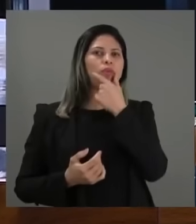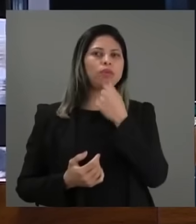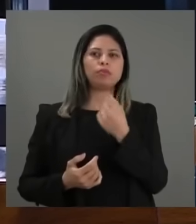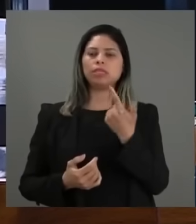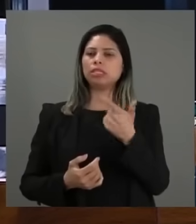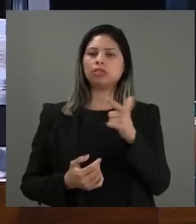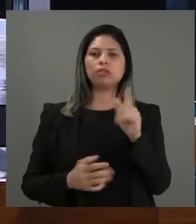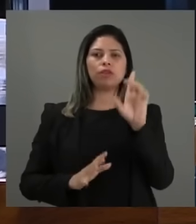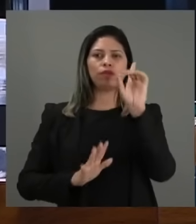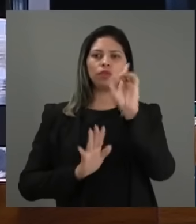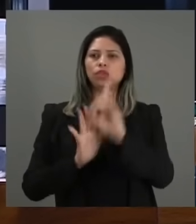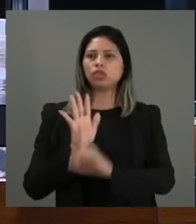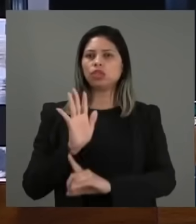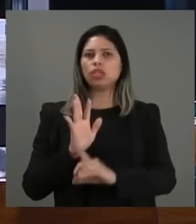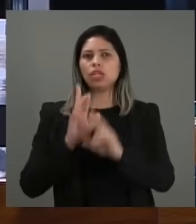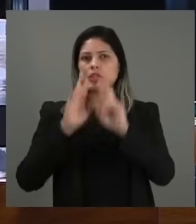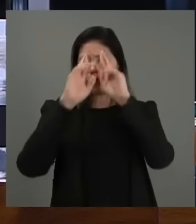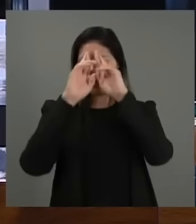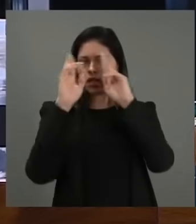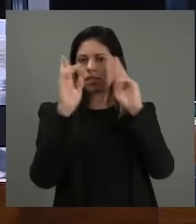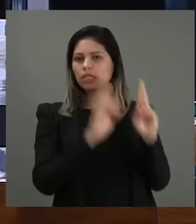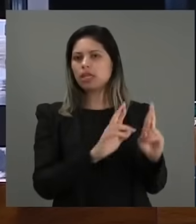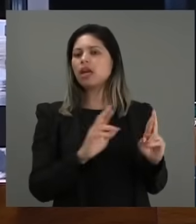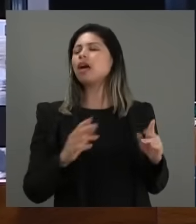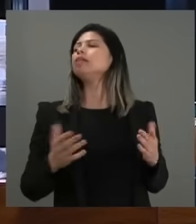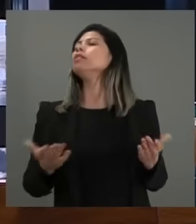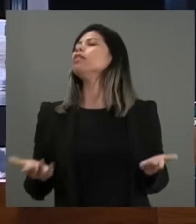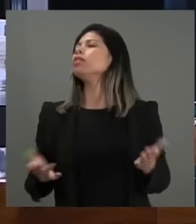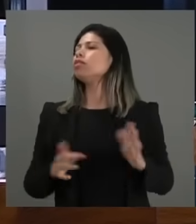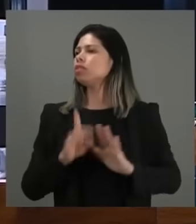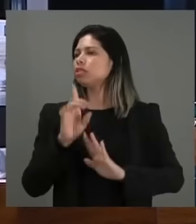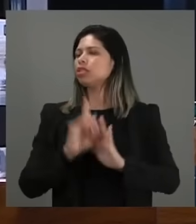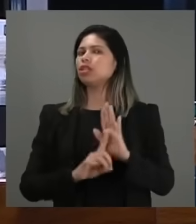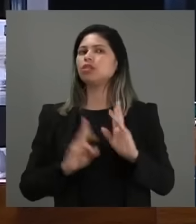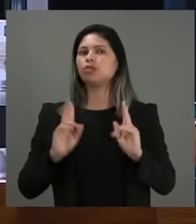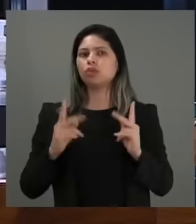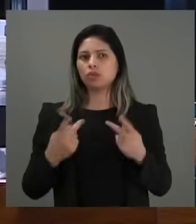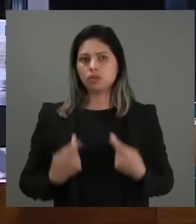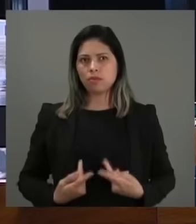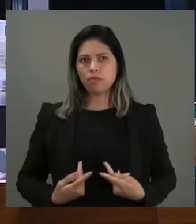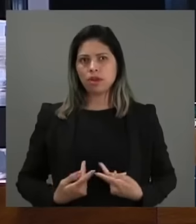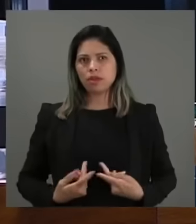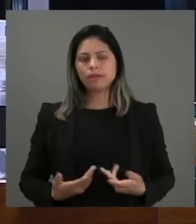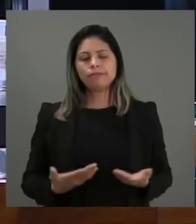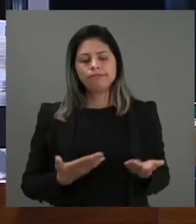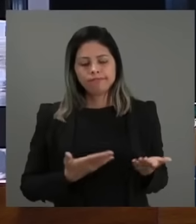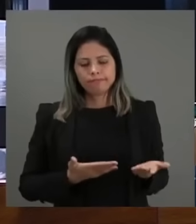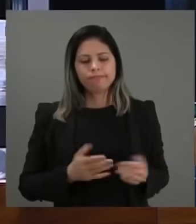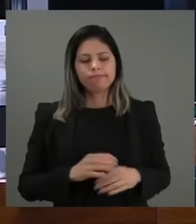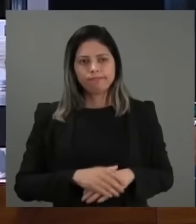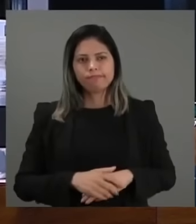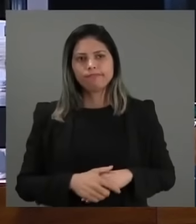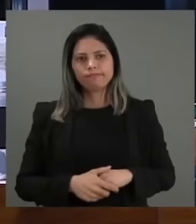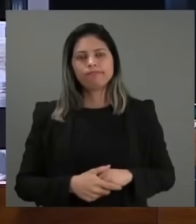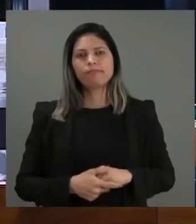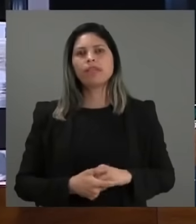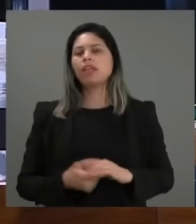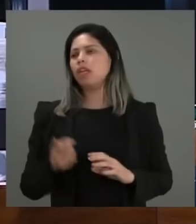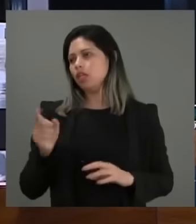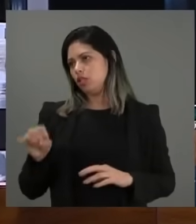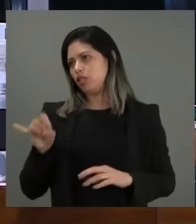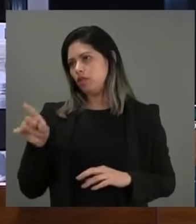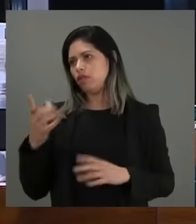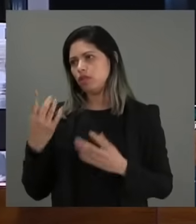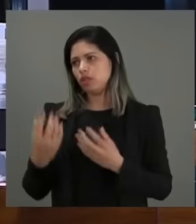direitos respeitados. Cadê os direitos humanos nessa hora? Essa é a pergunta que fica. Mas eu acho que, no mínimo, caberia, se o senhor